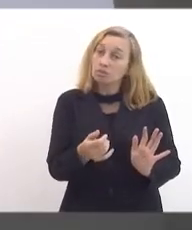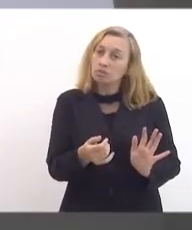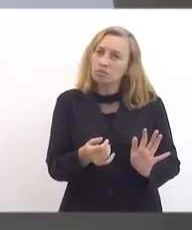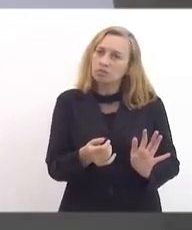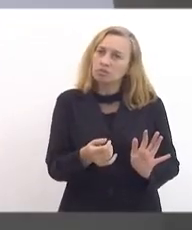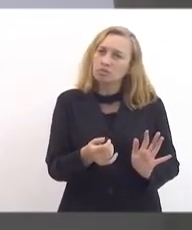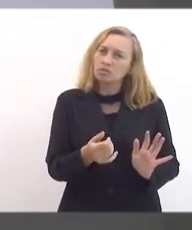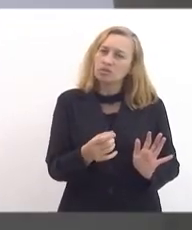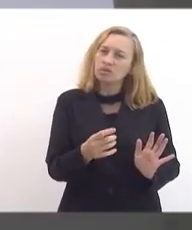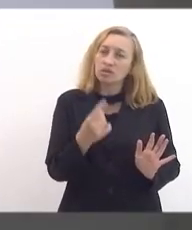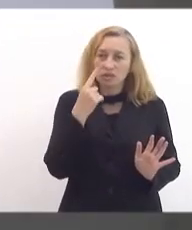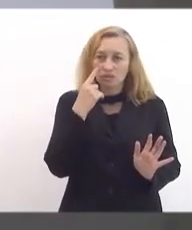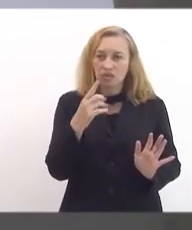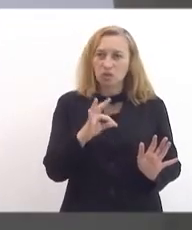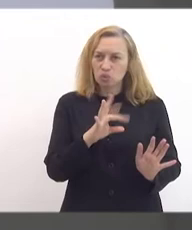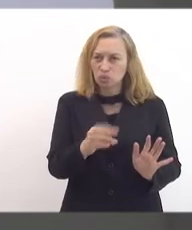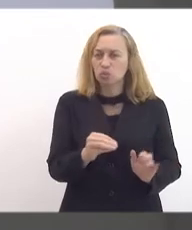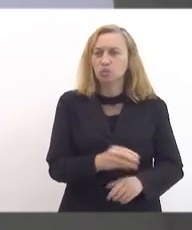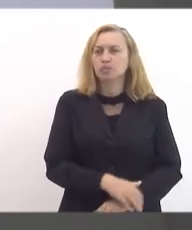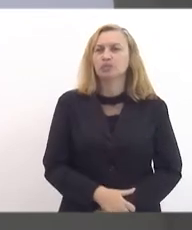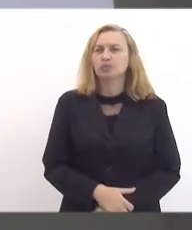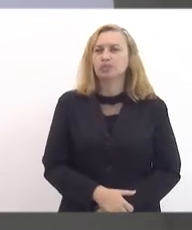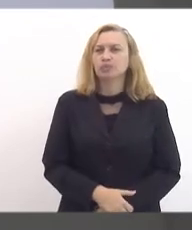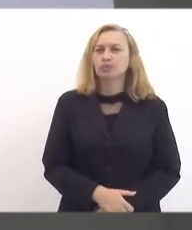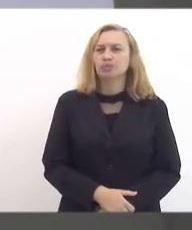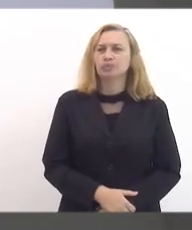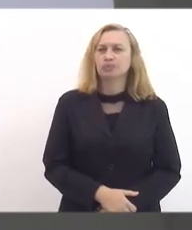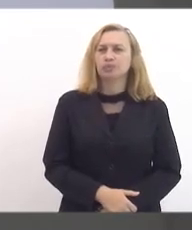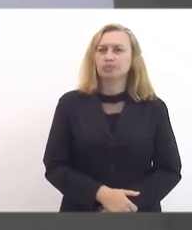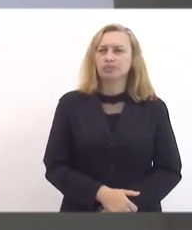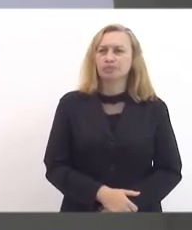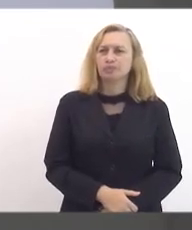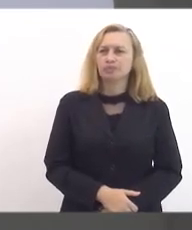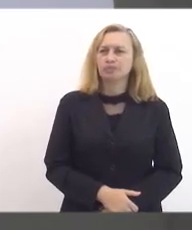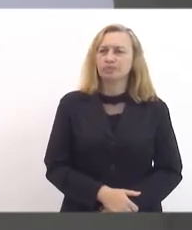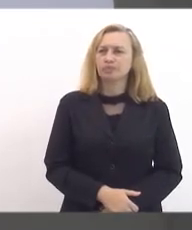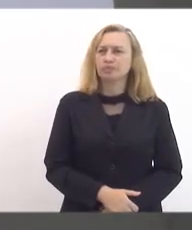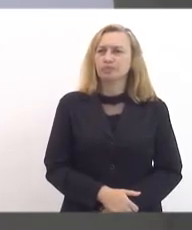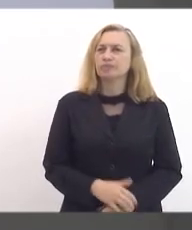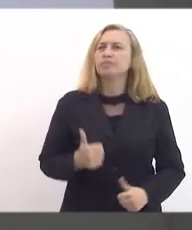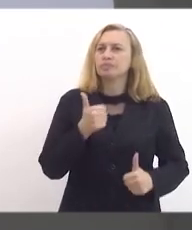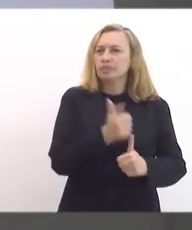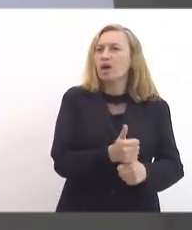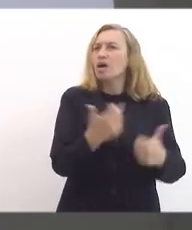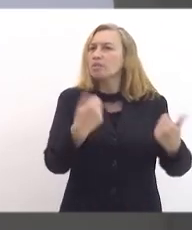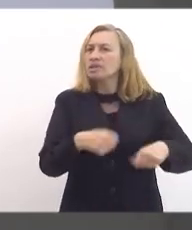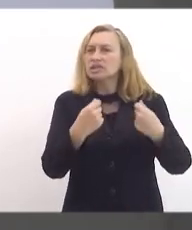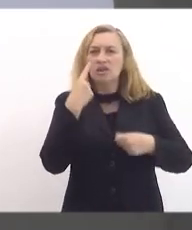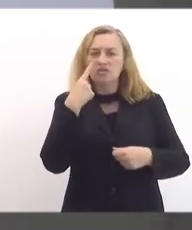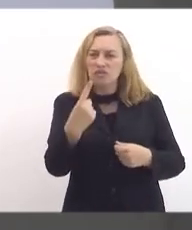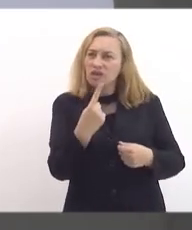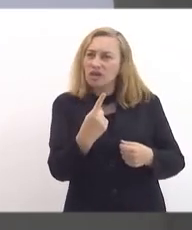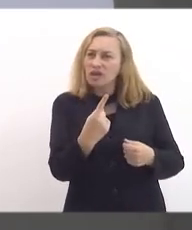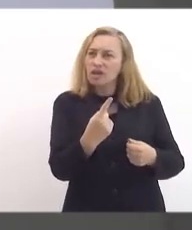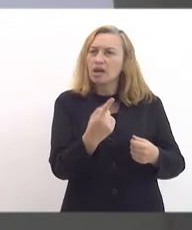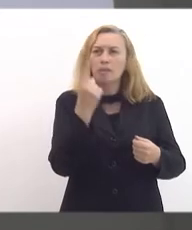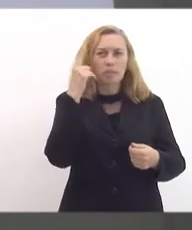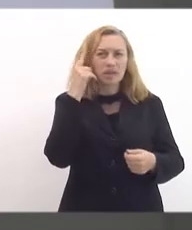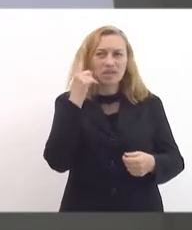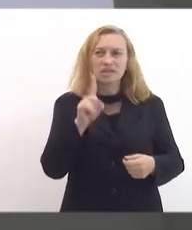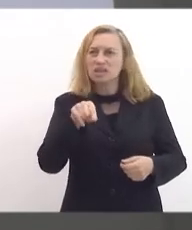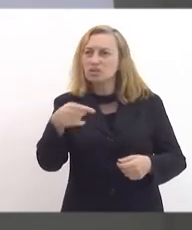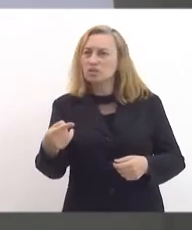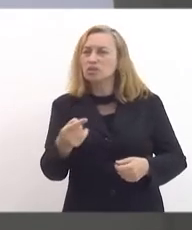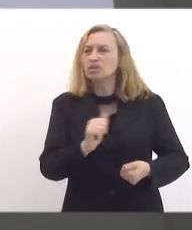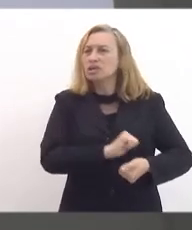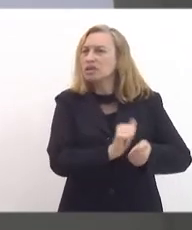as duas opções tá então é para fazer essa deles essa adesão gente tem que rever tem pensar em uma outra maneira